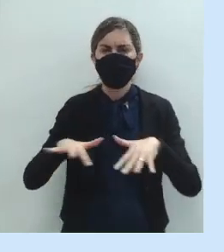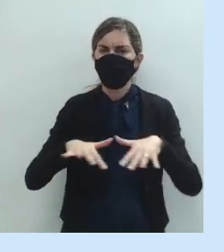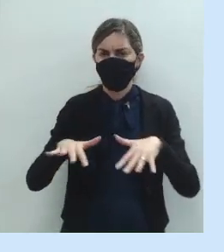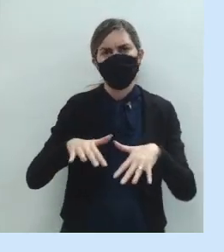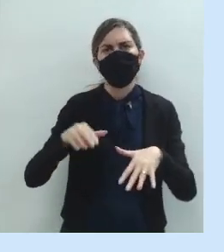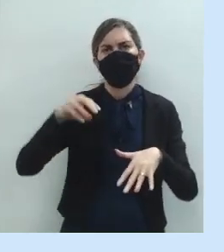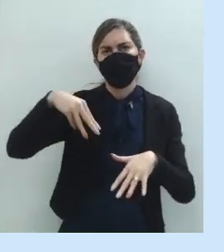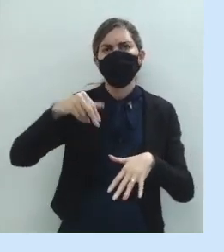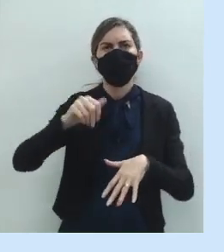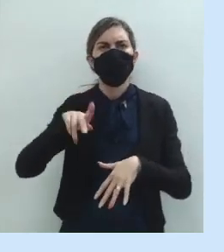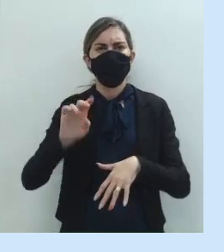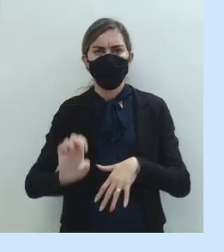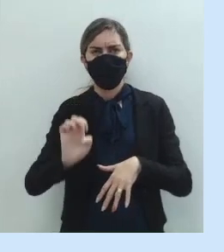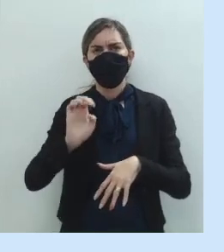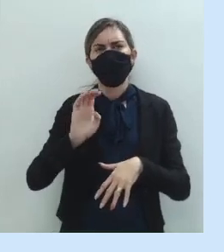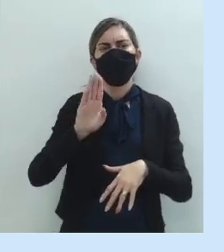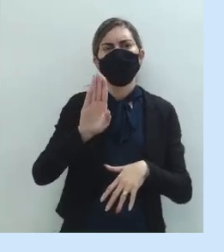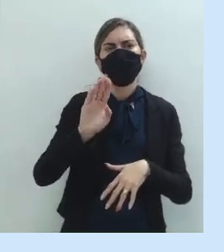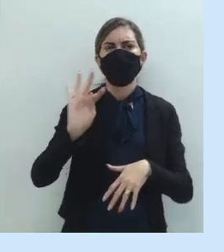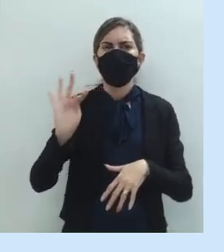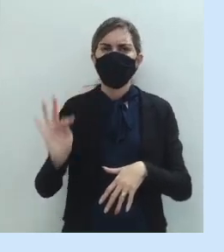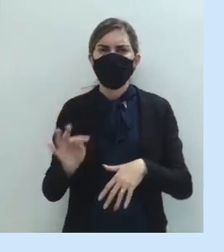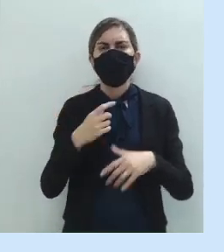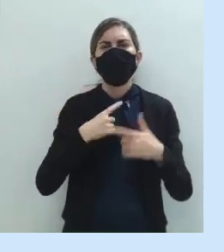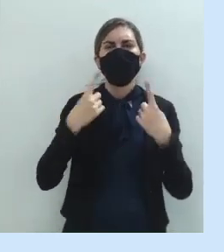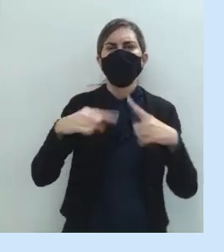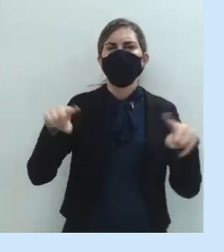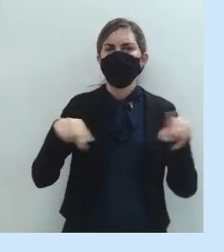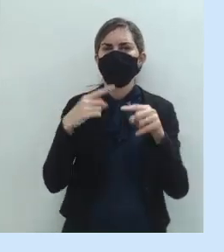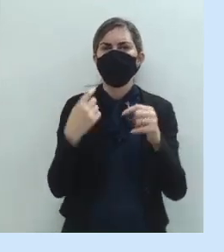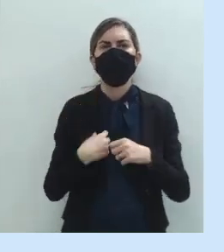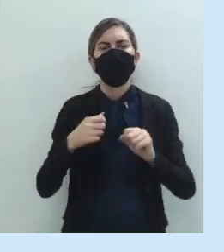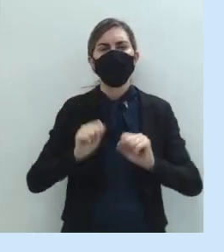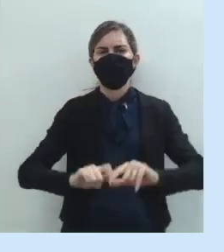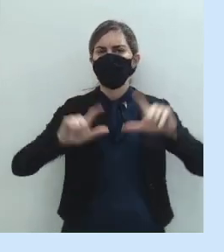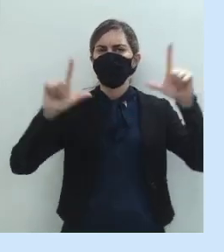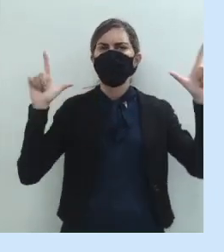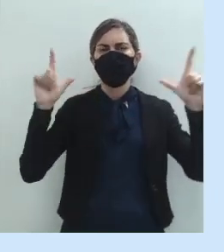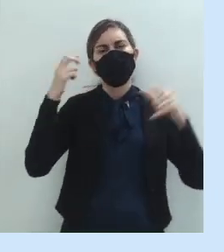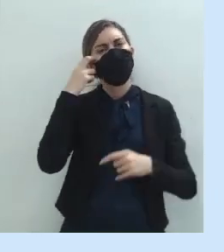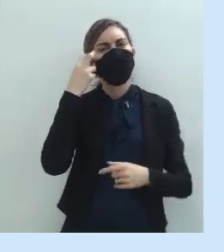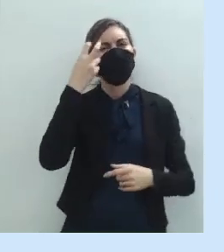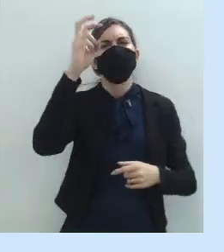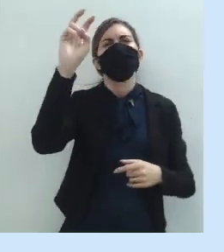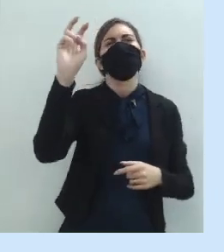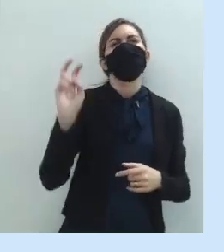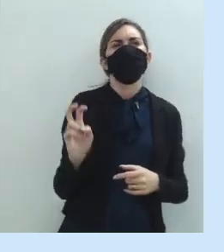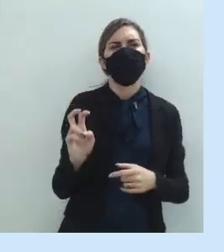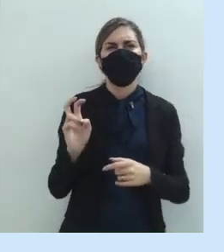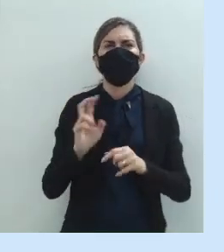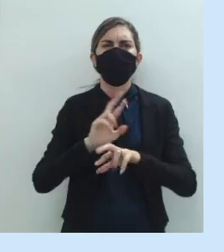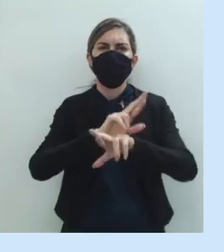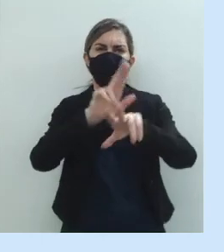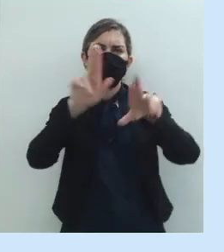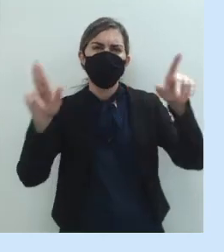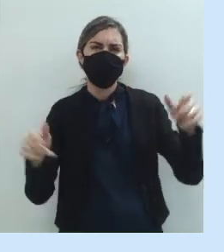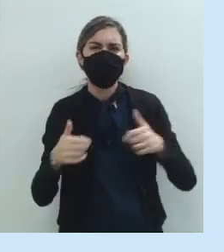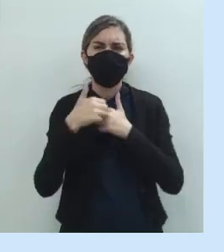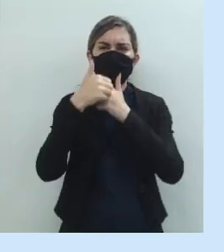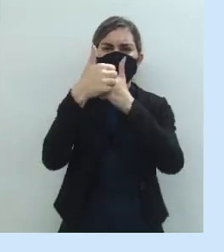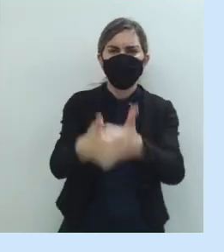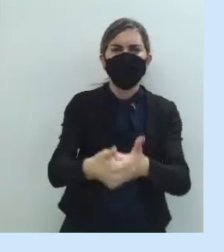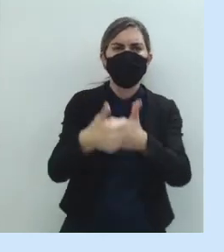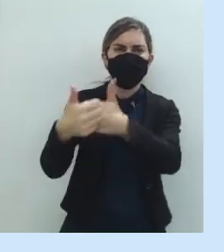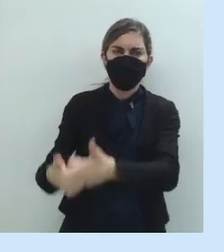Beat, ele foi muito mais do que um ritmo musical, ele se destacou culturalmente, em vários segmentos